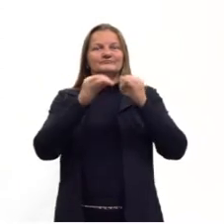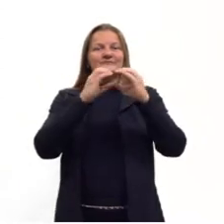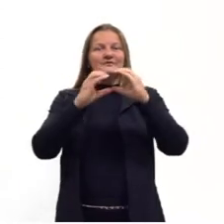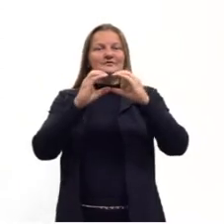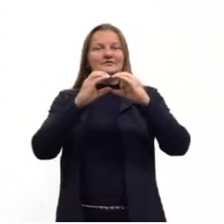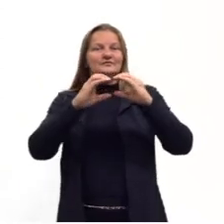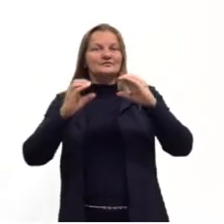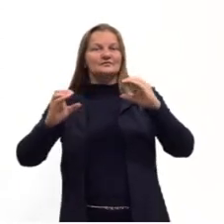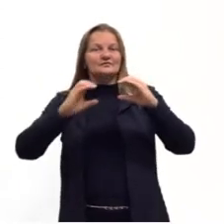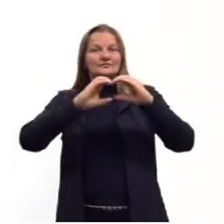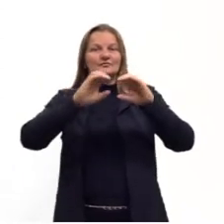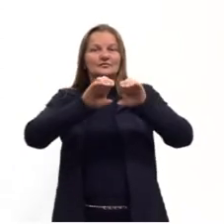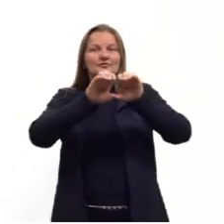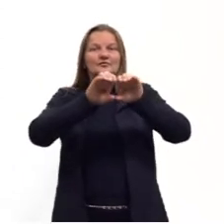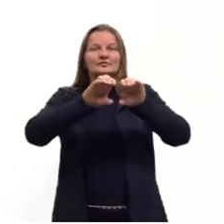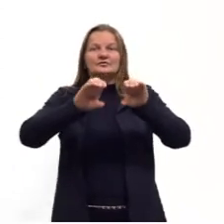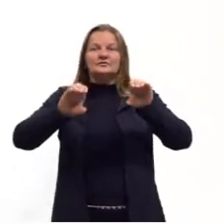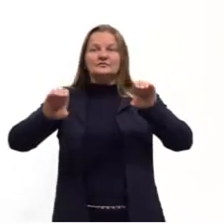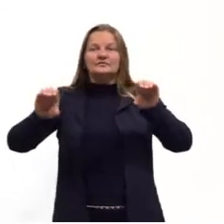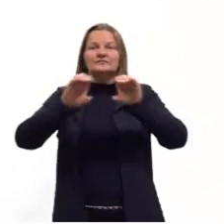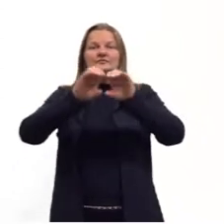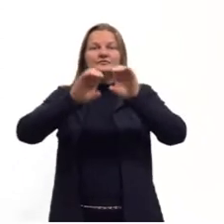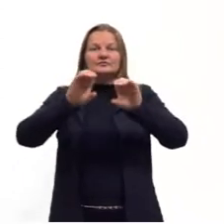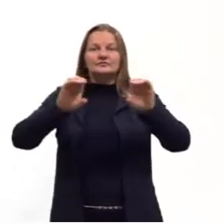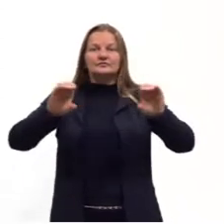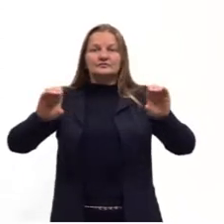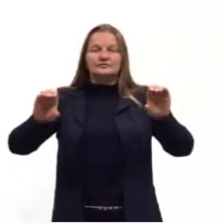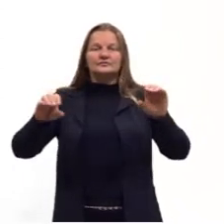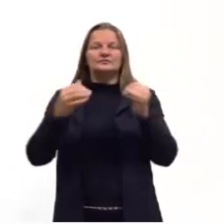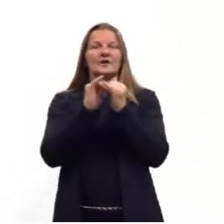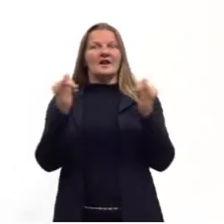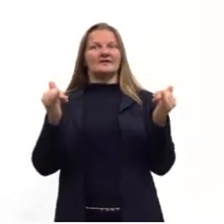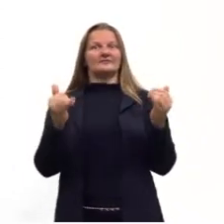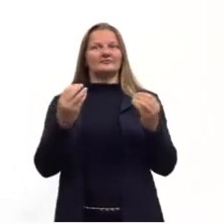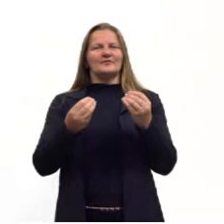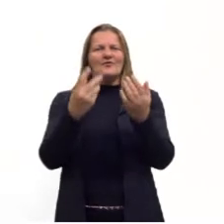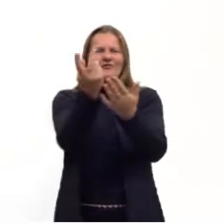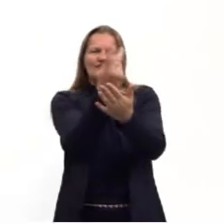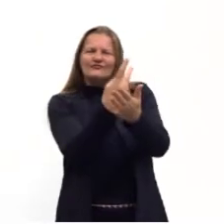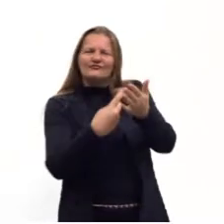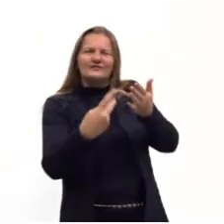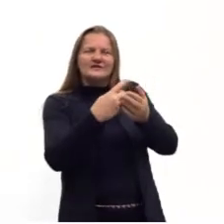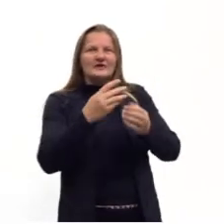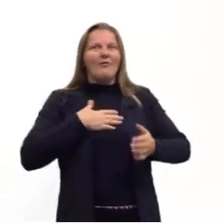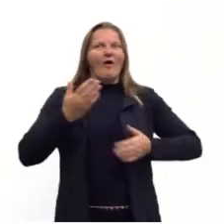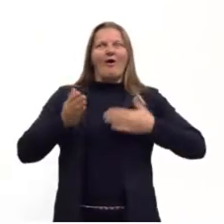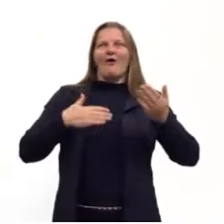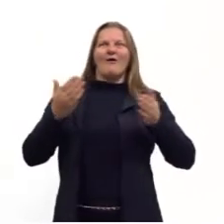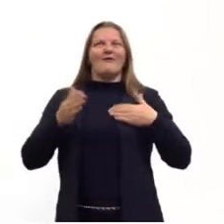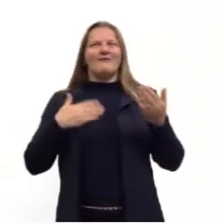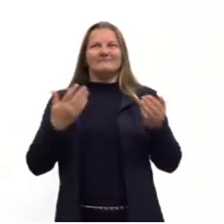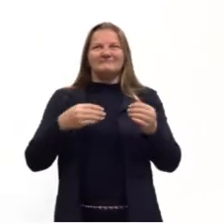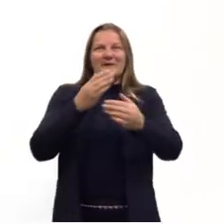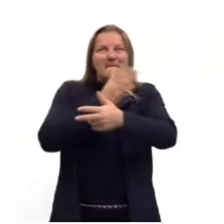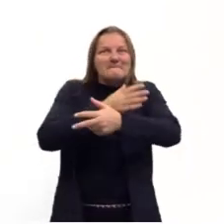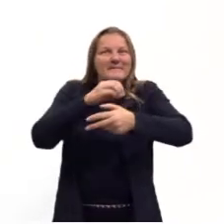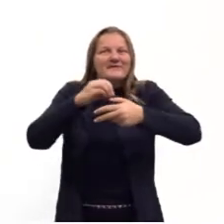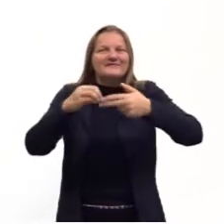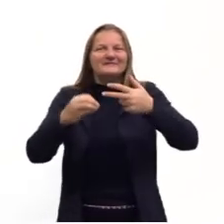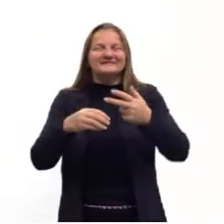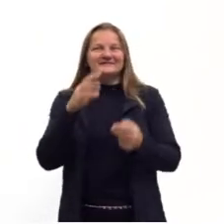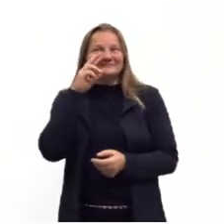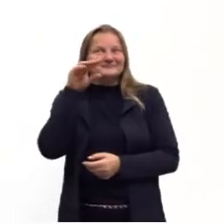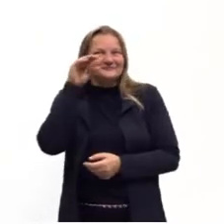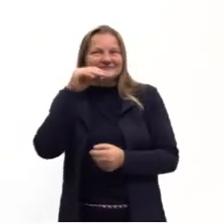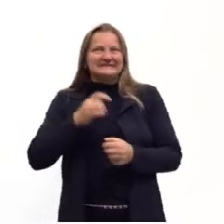tema bem recorrente no ENEM nas provas de física né aqueles desenhos assustadores que às vezes a gente só